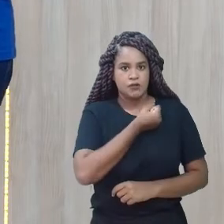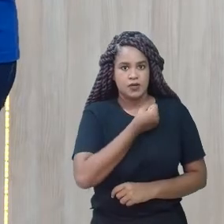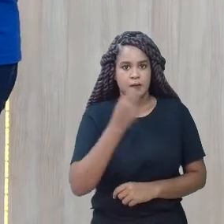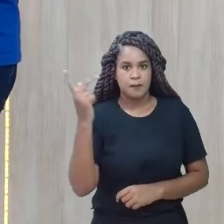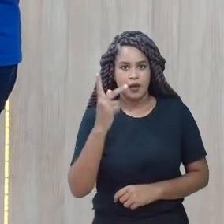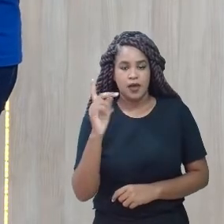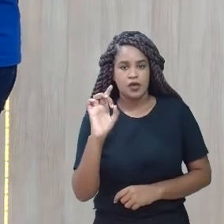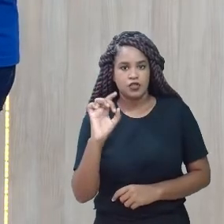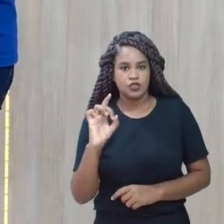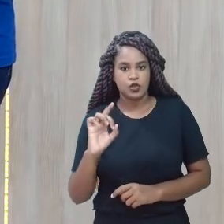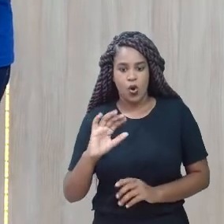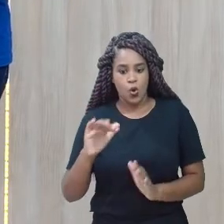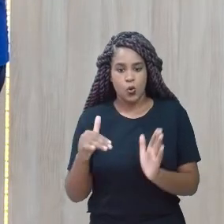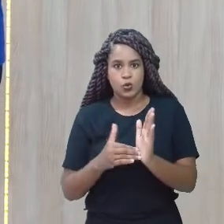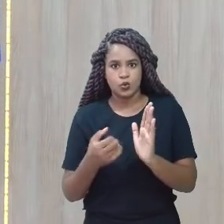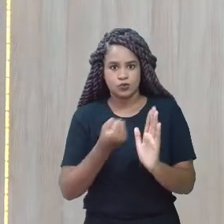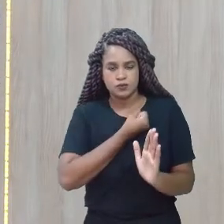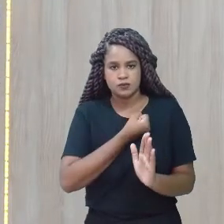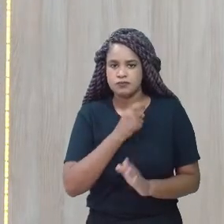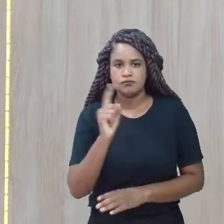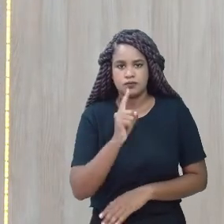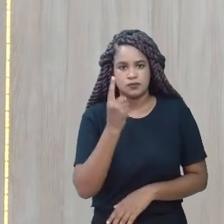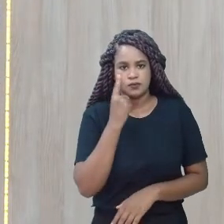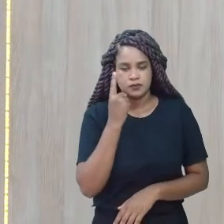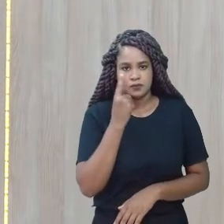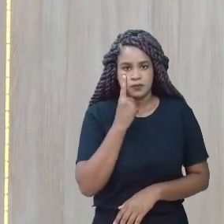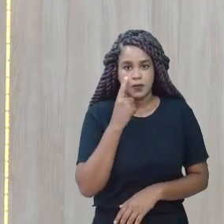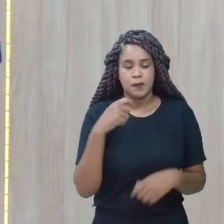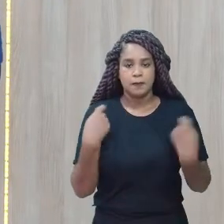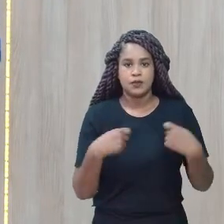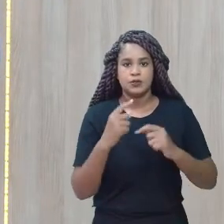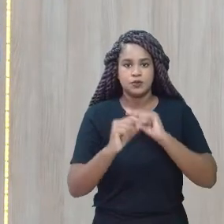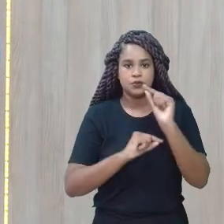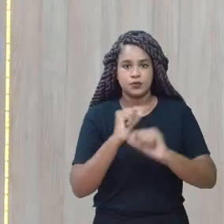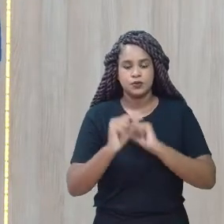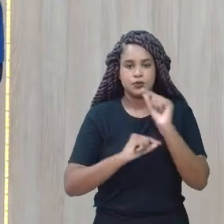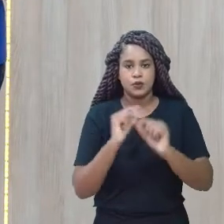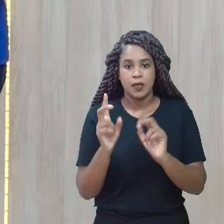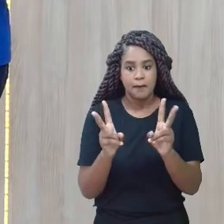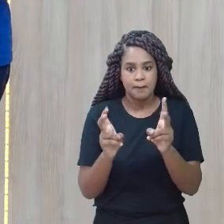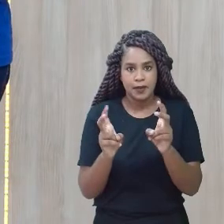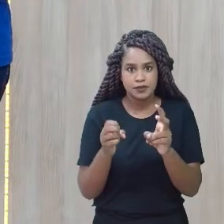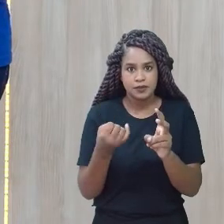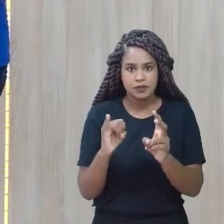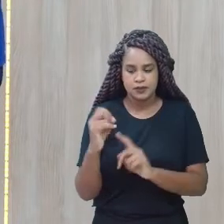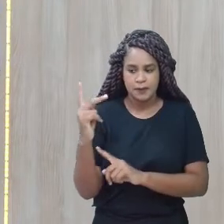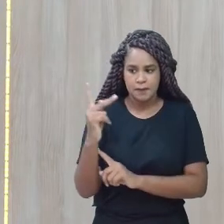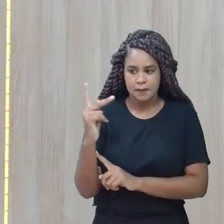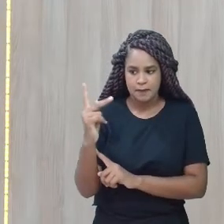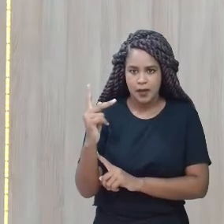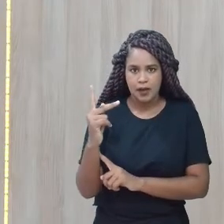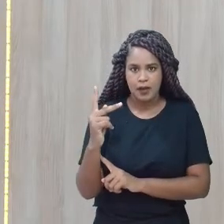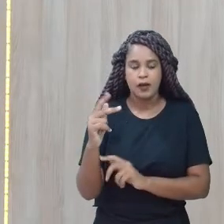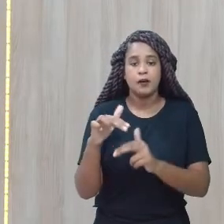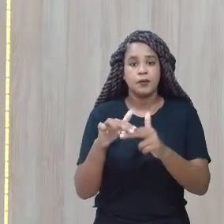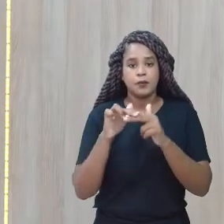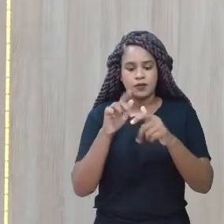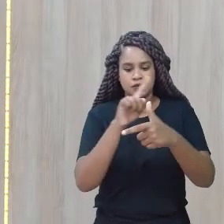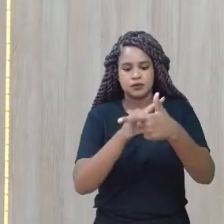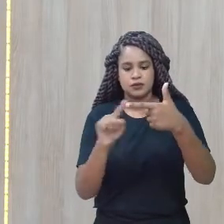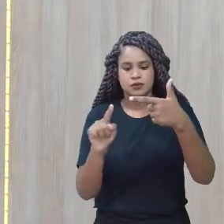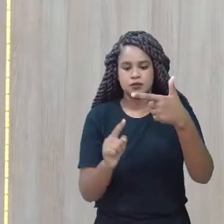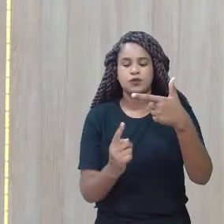é por isso que a gente traz como critério de divisibilidade. É uma consequência de ser um número par que a divisão por 2 ela vai